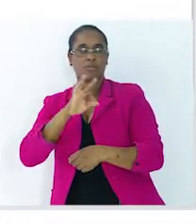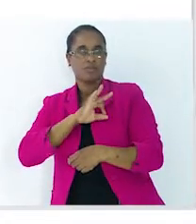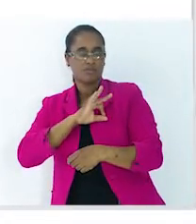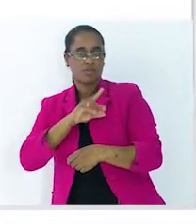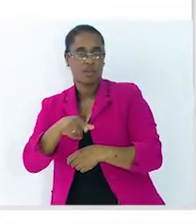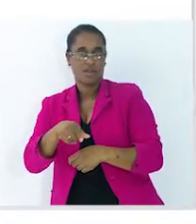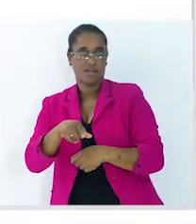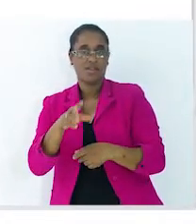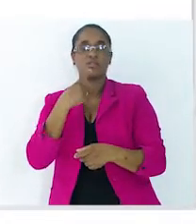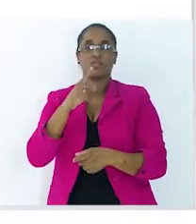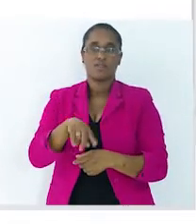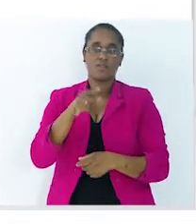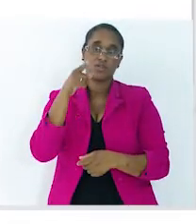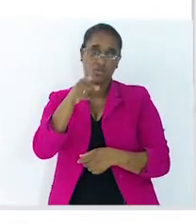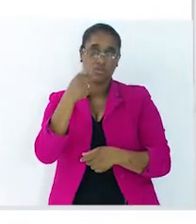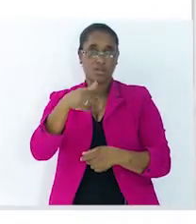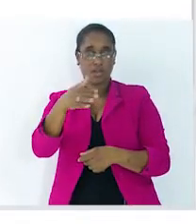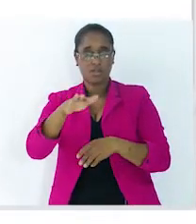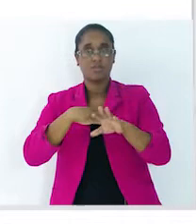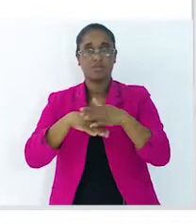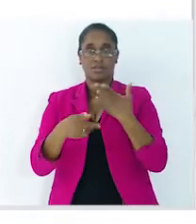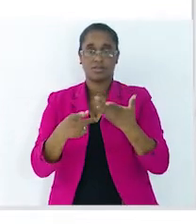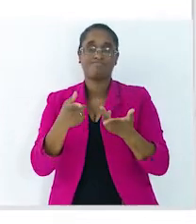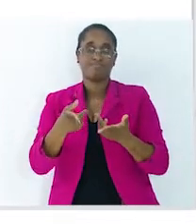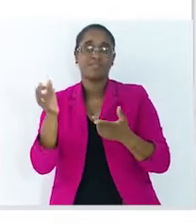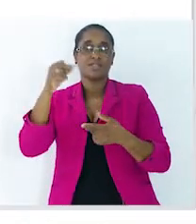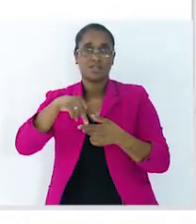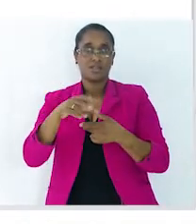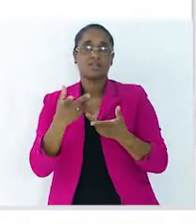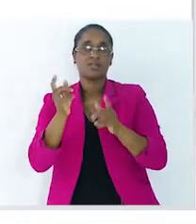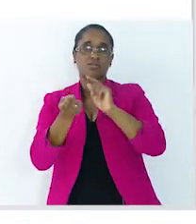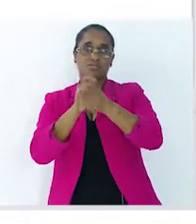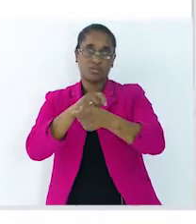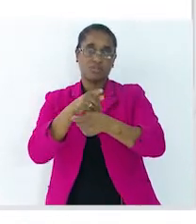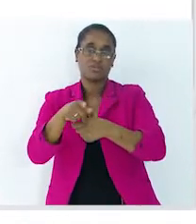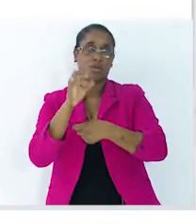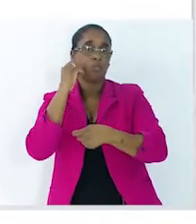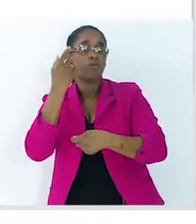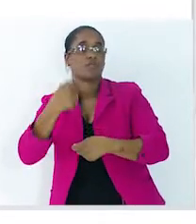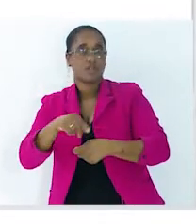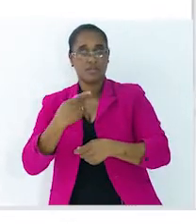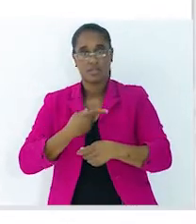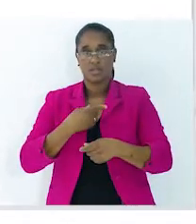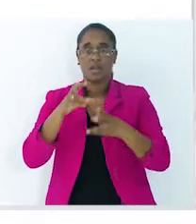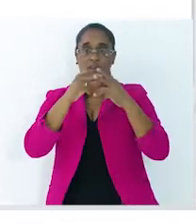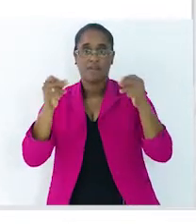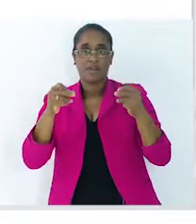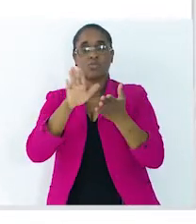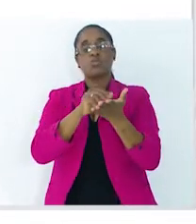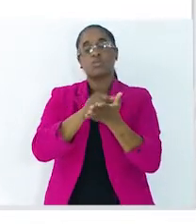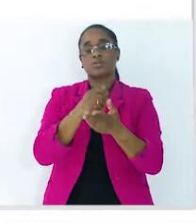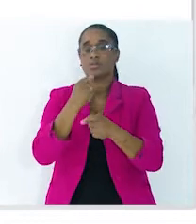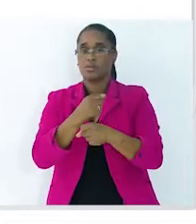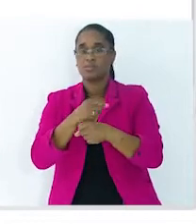aqui, mais uma vez, terás que fazer a análise sintática para chegar à linha da substituição como deve ser. E a frase é, corrijam os